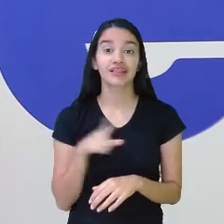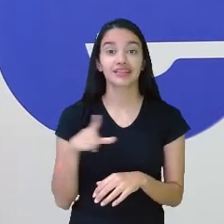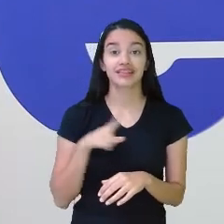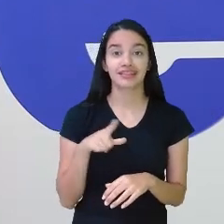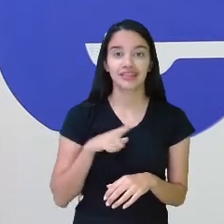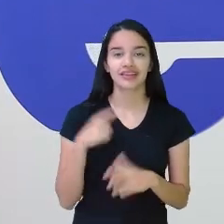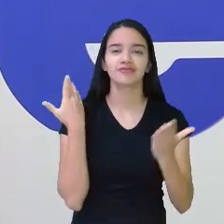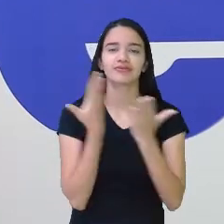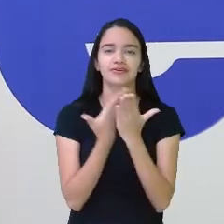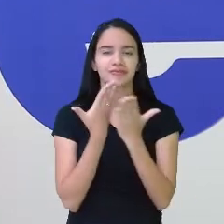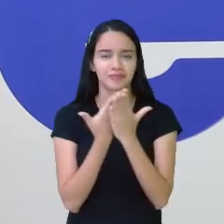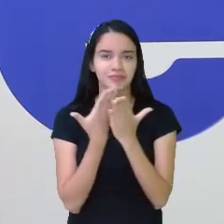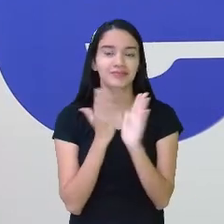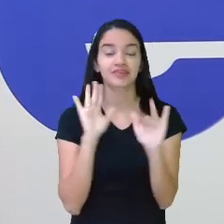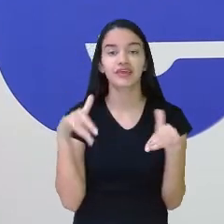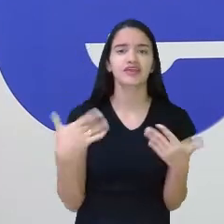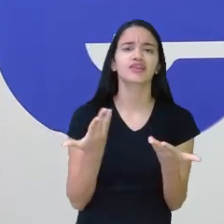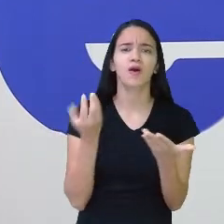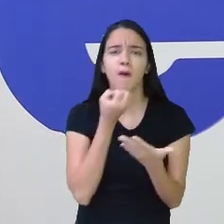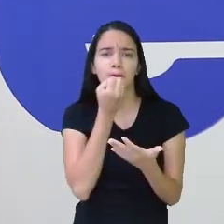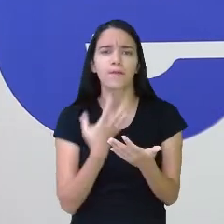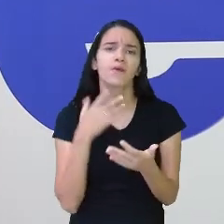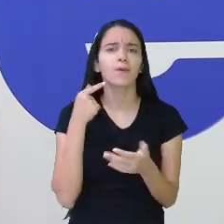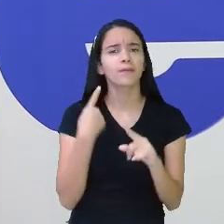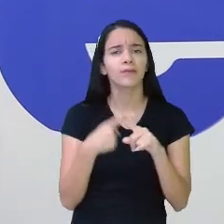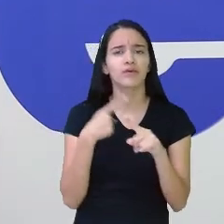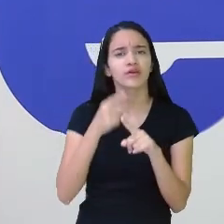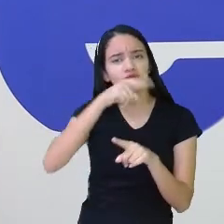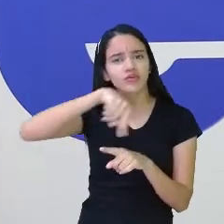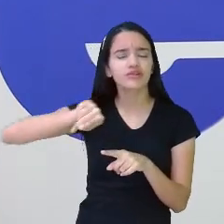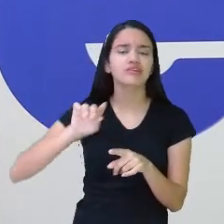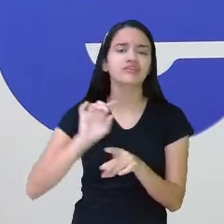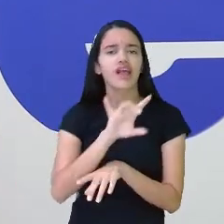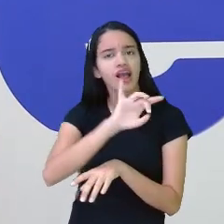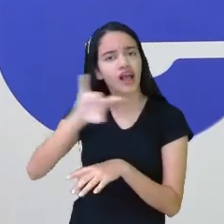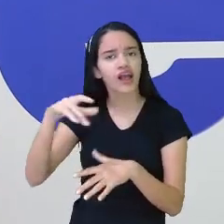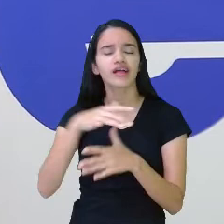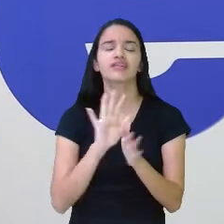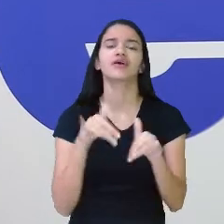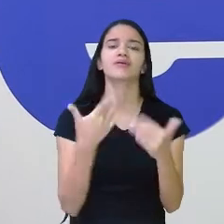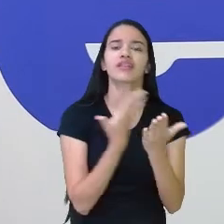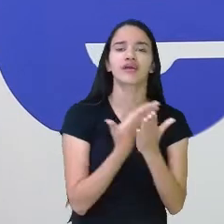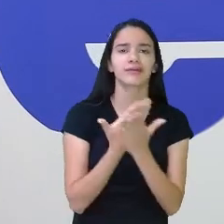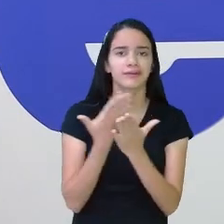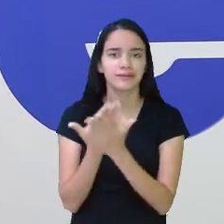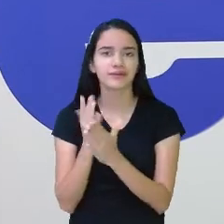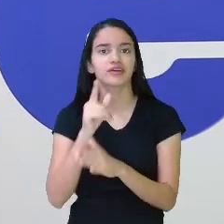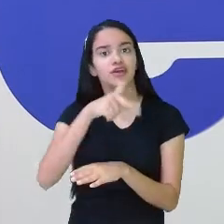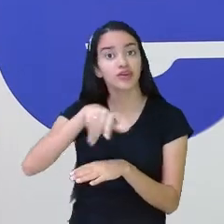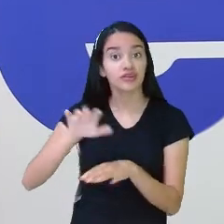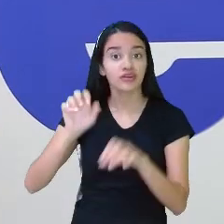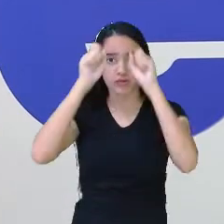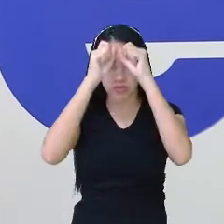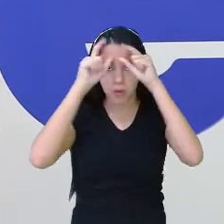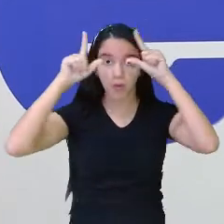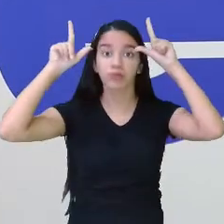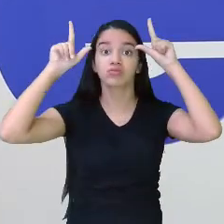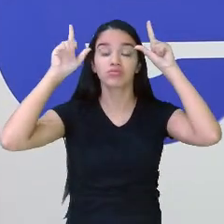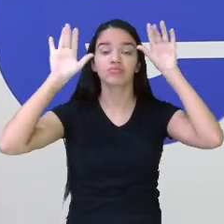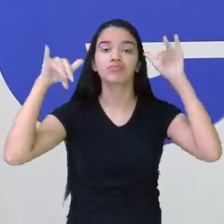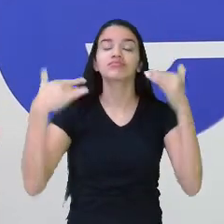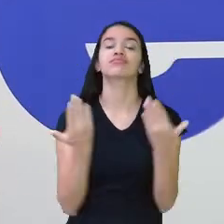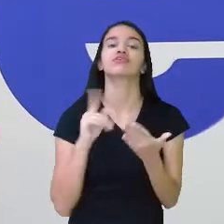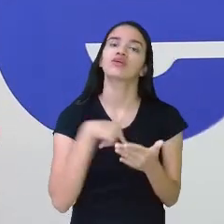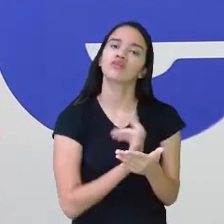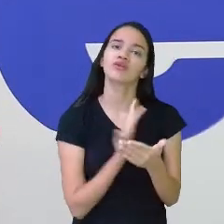sobre isso. E aí, é muito bom porque vocês estão vendo a ponta em cada uma das aulas, vai falando um pouco mais e vocês vão ampliando o conhecimento a